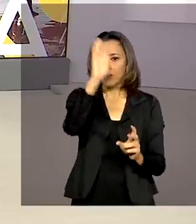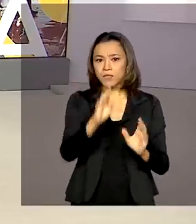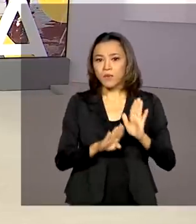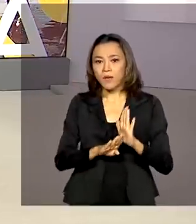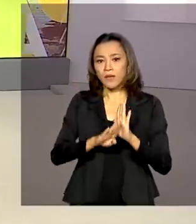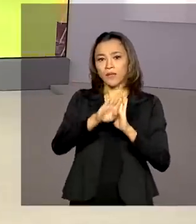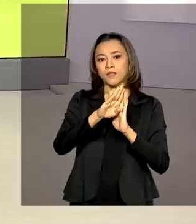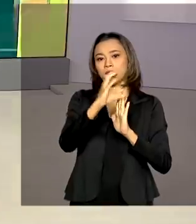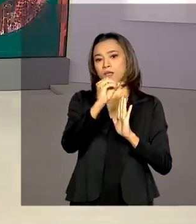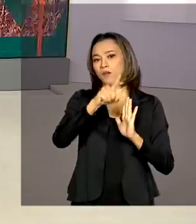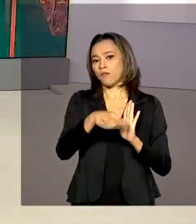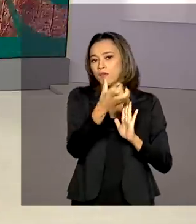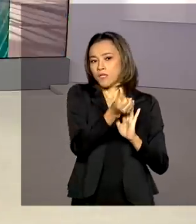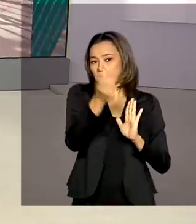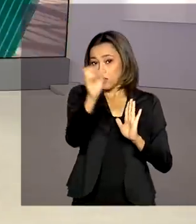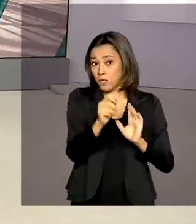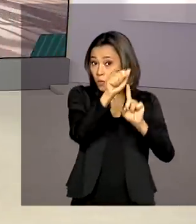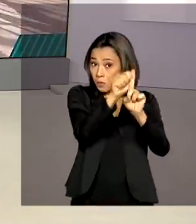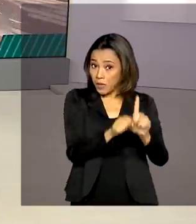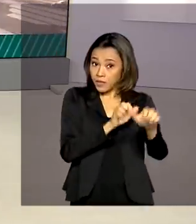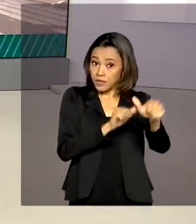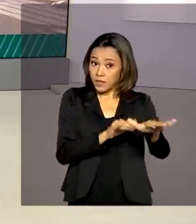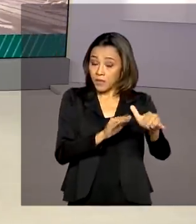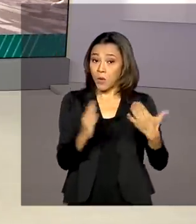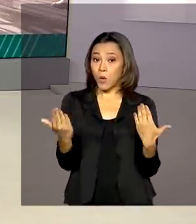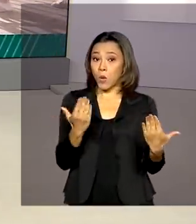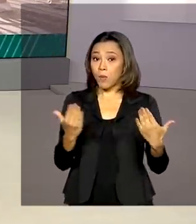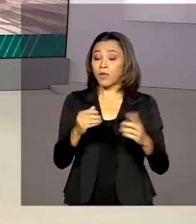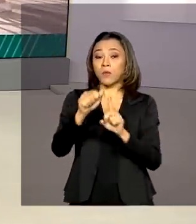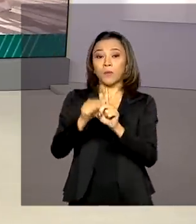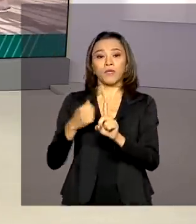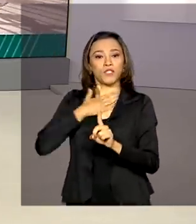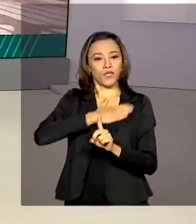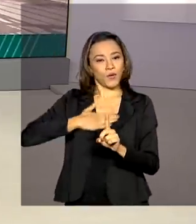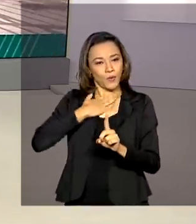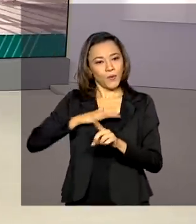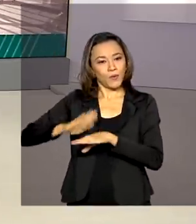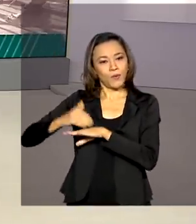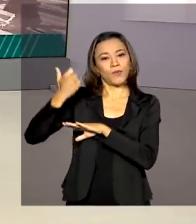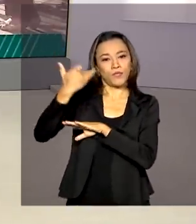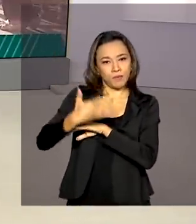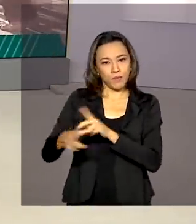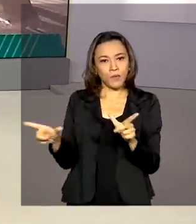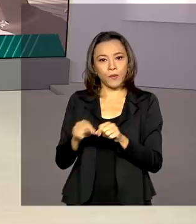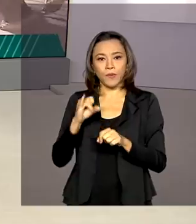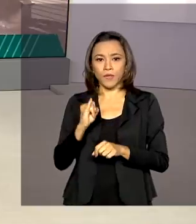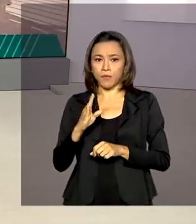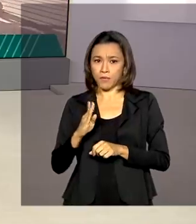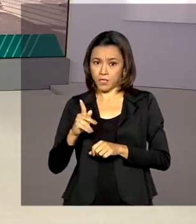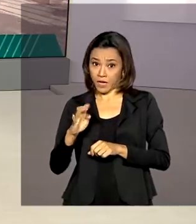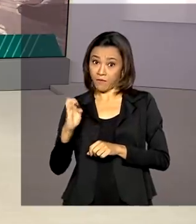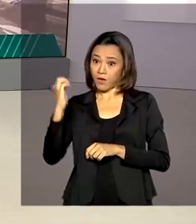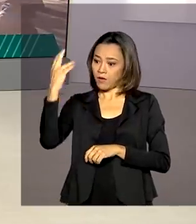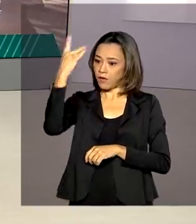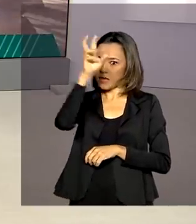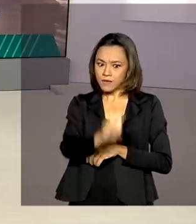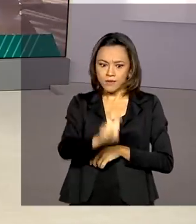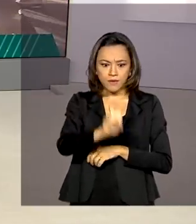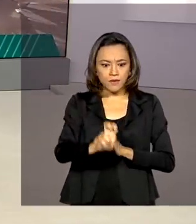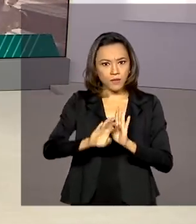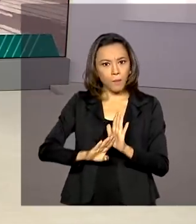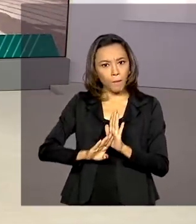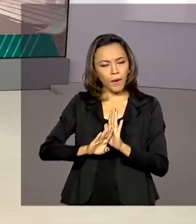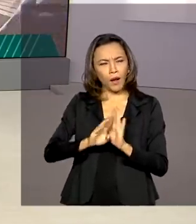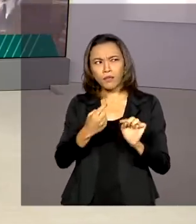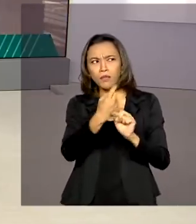,6% em setembro na comparação com agosto, de acordo com o IBGE. Foi a quinta alta consecutiva desde maio,